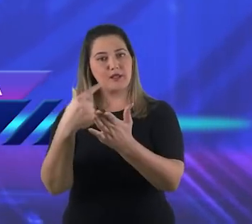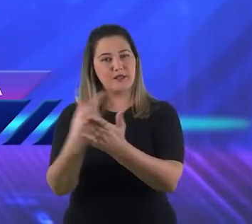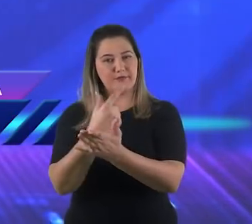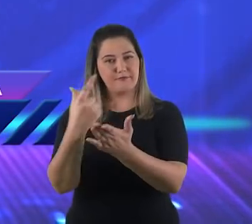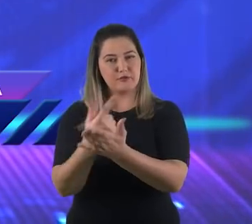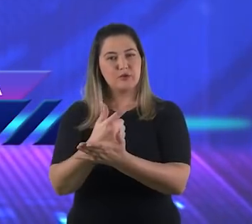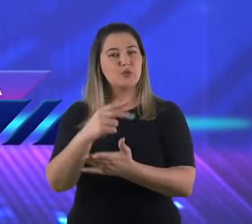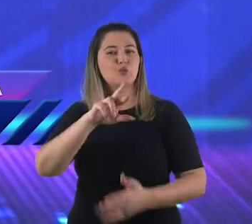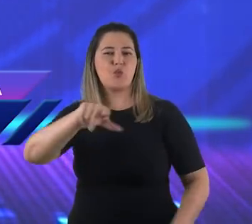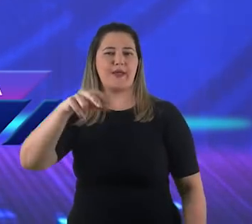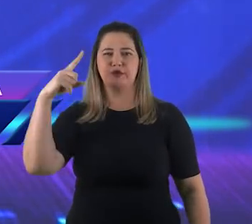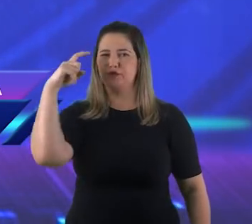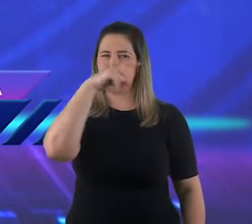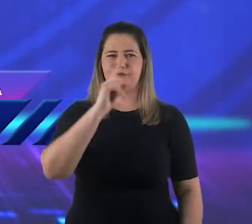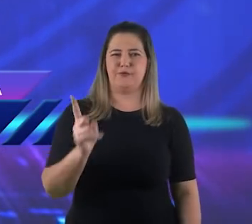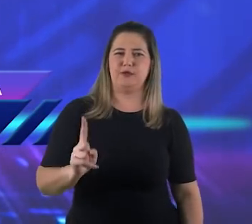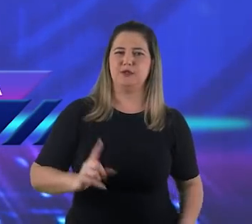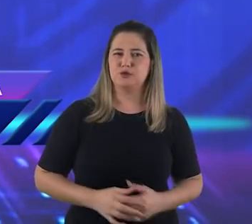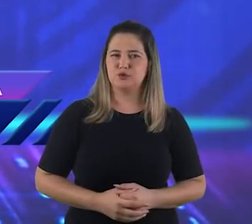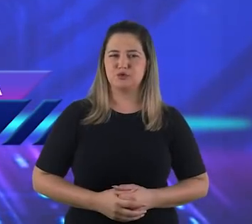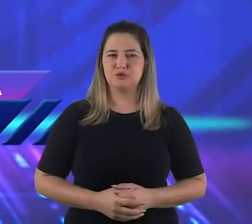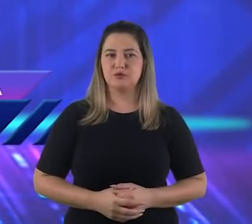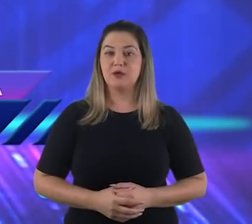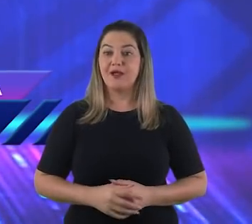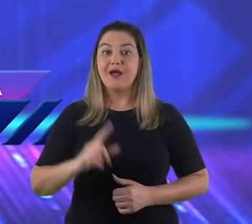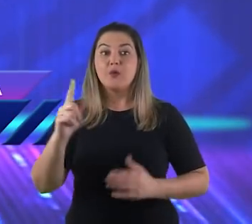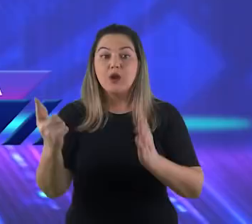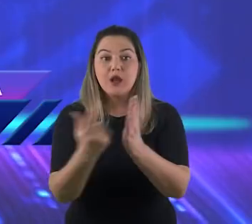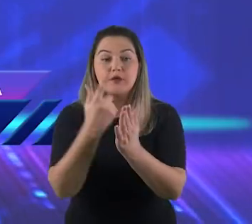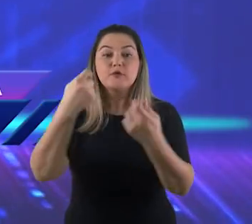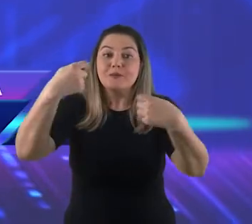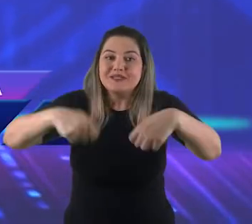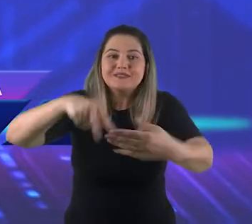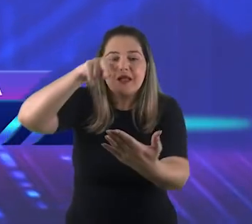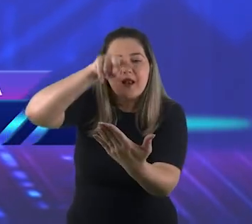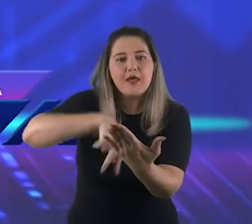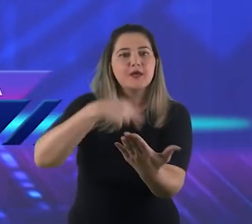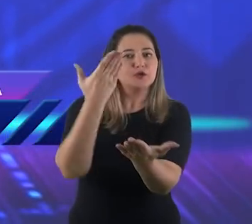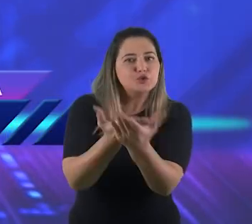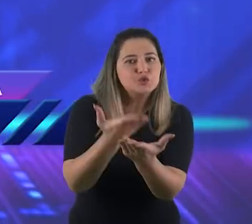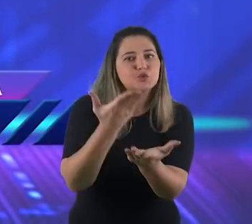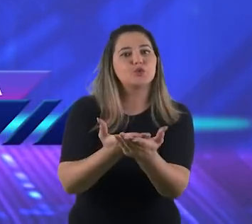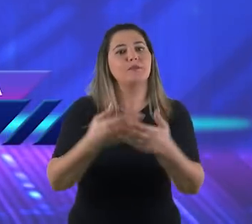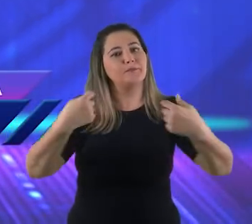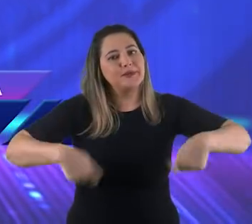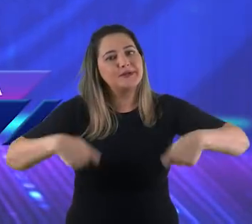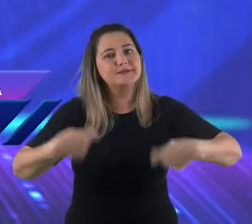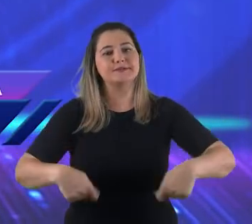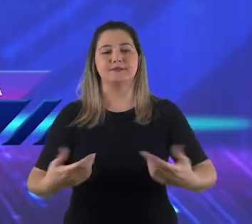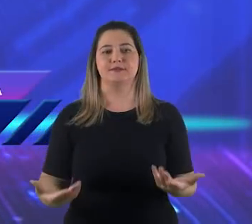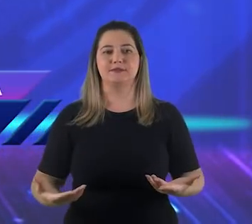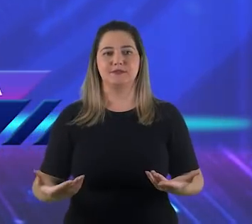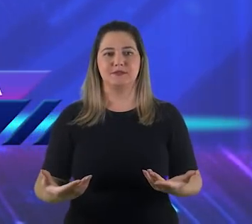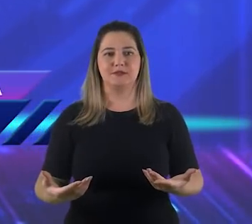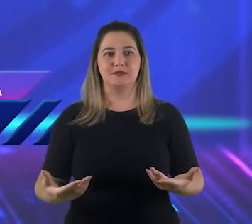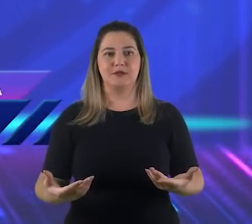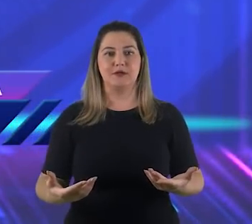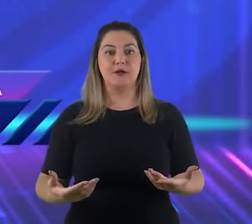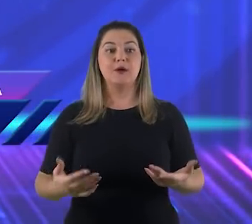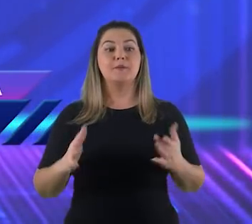livro difícil e complicado. Ele é um livro que precisa ser estudado. Mas mais do